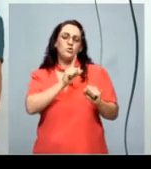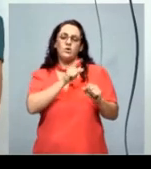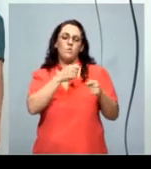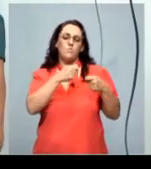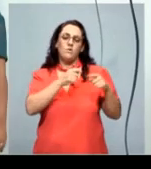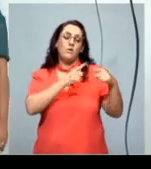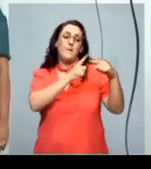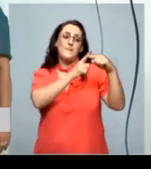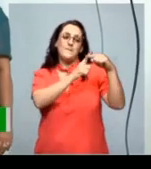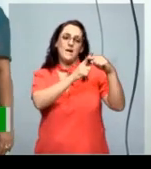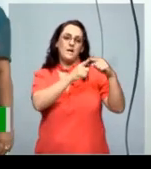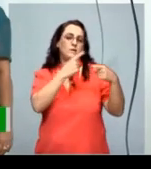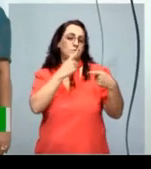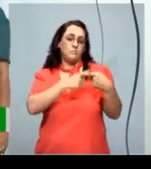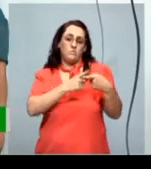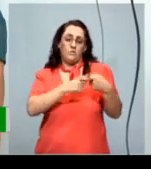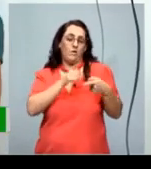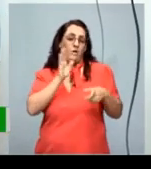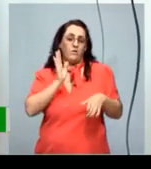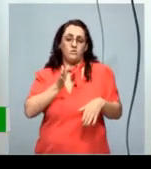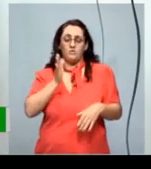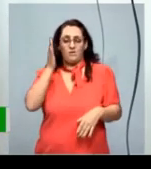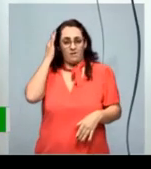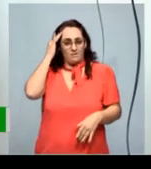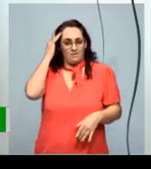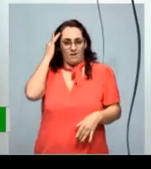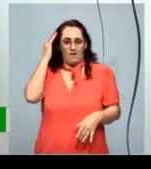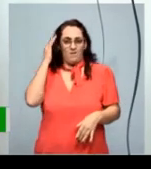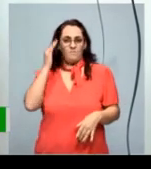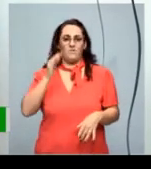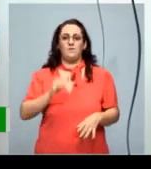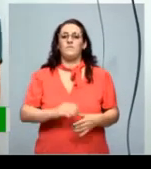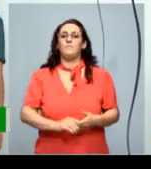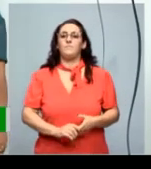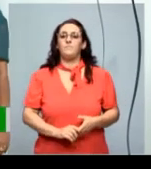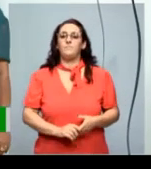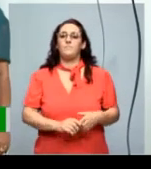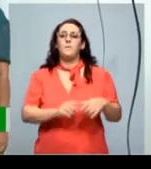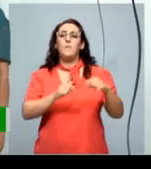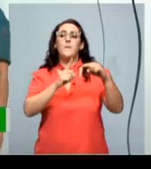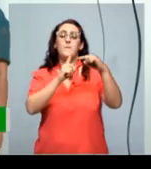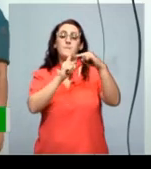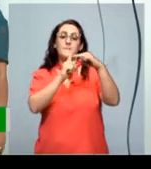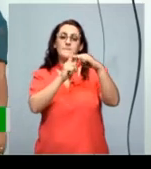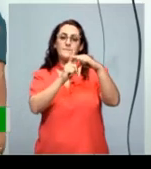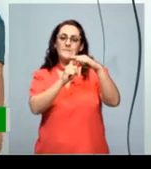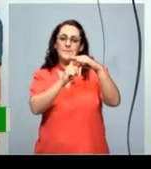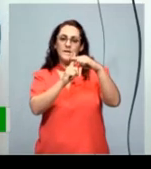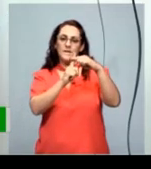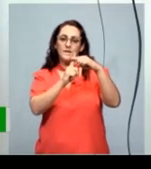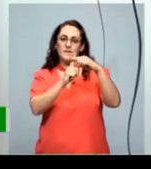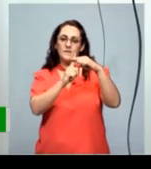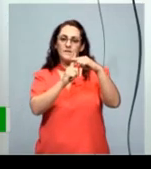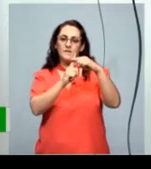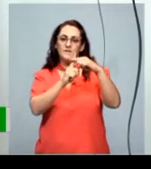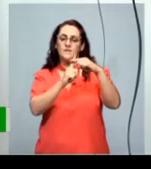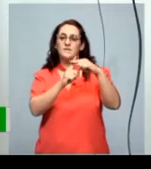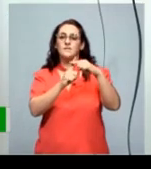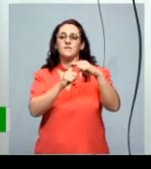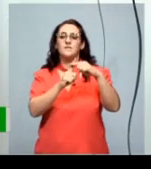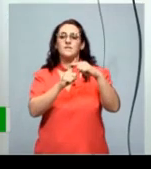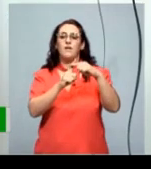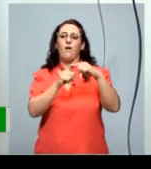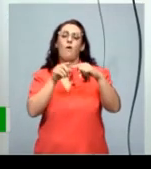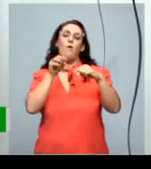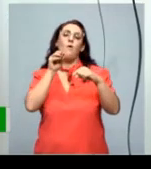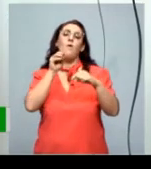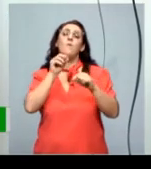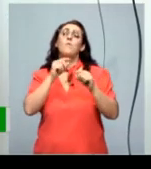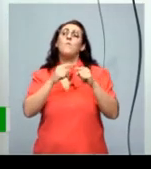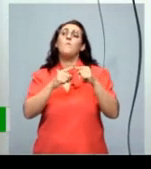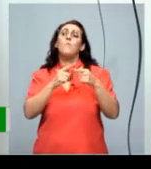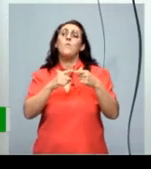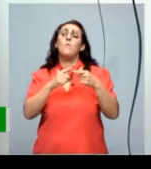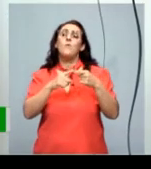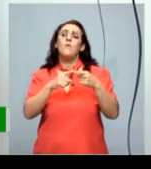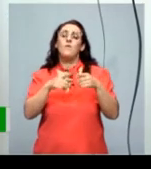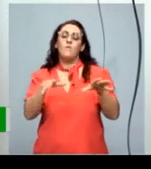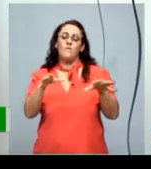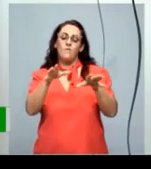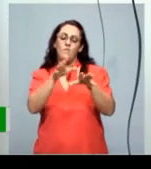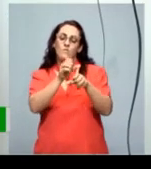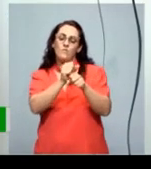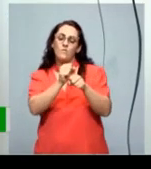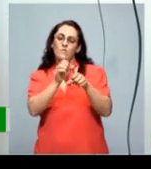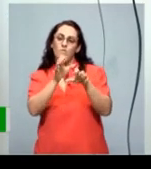12 positivo. E o mais, né, eu vou colocar para fazer a